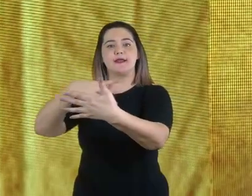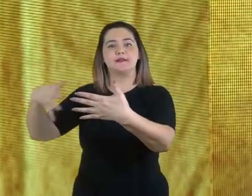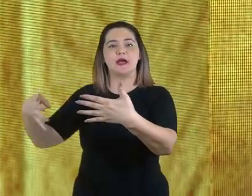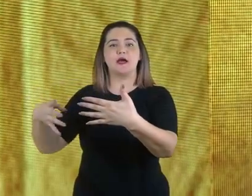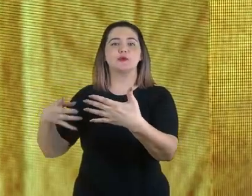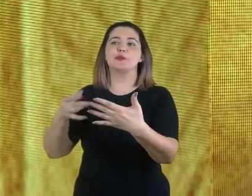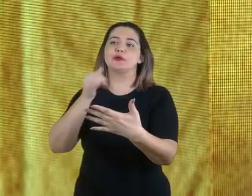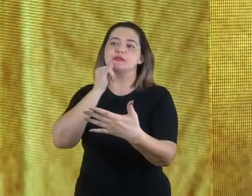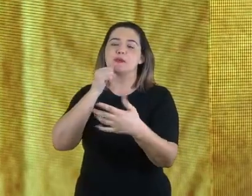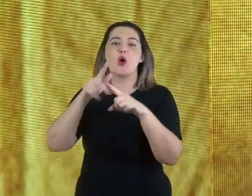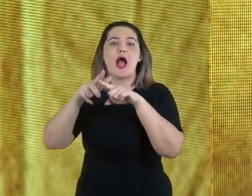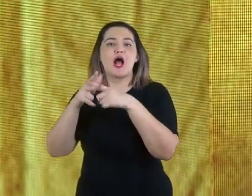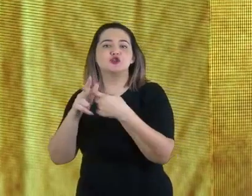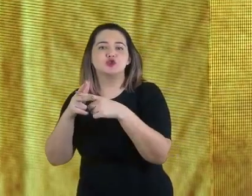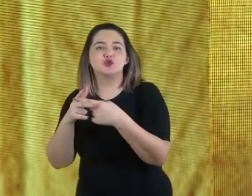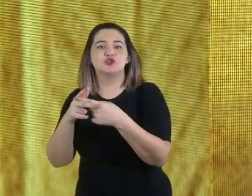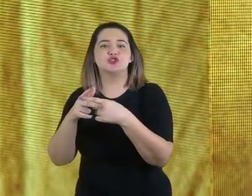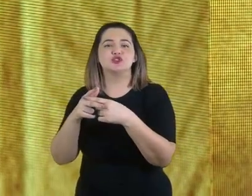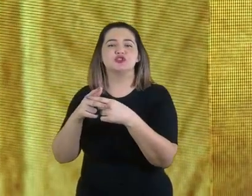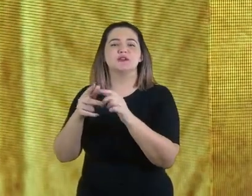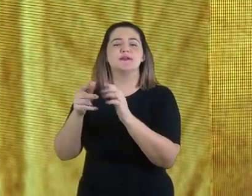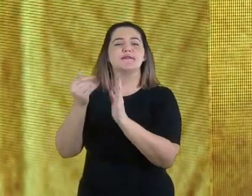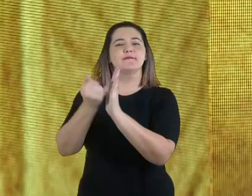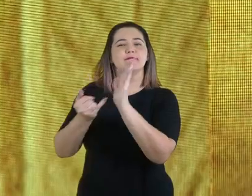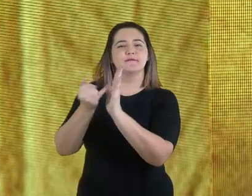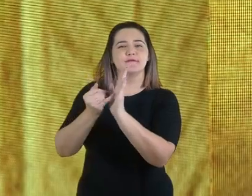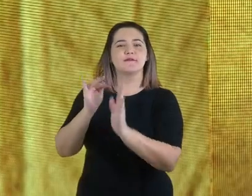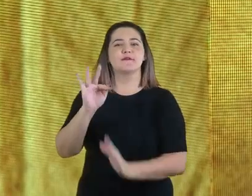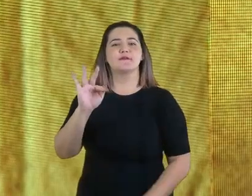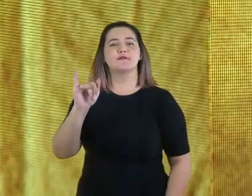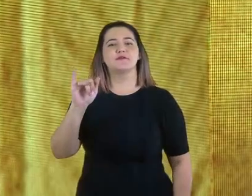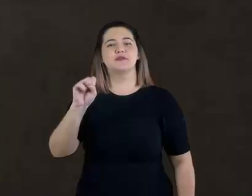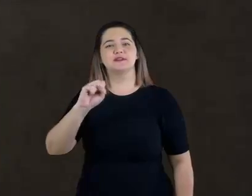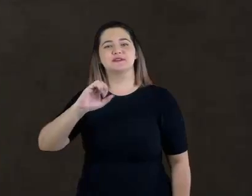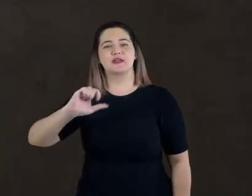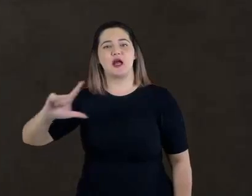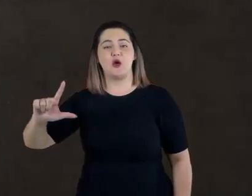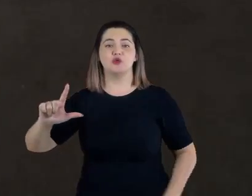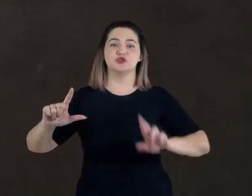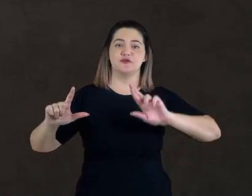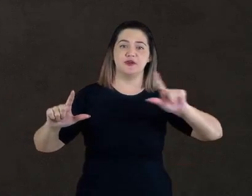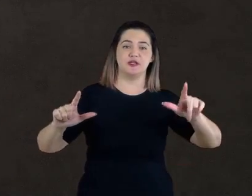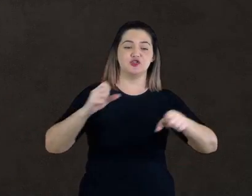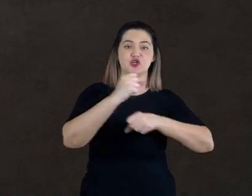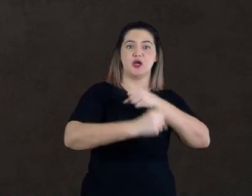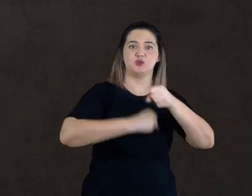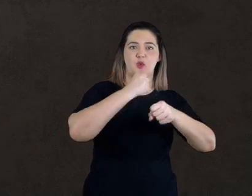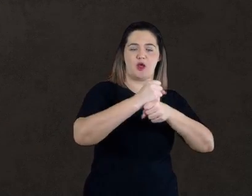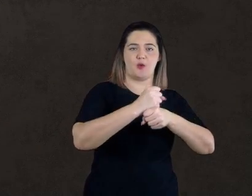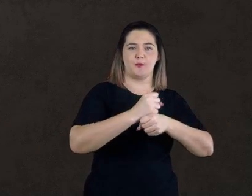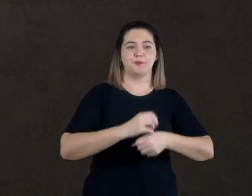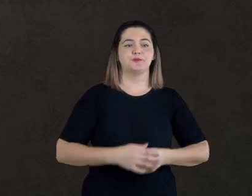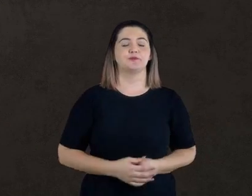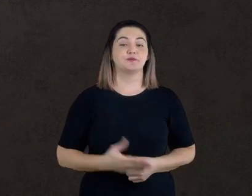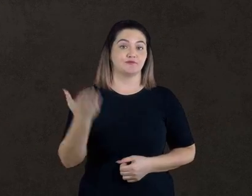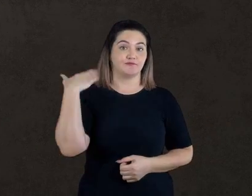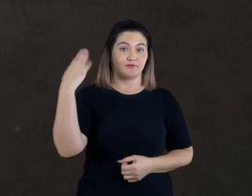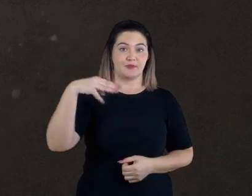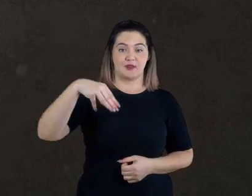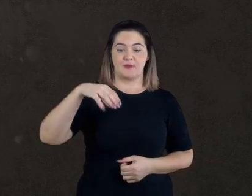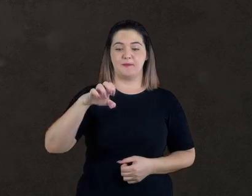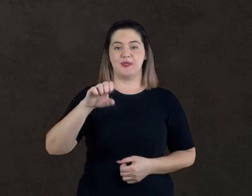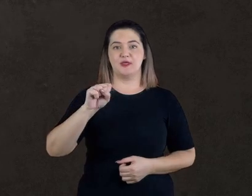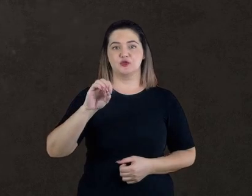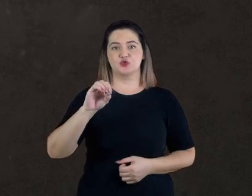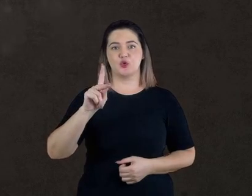diferente do calendário anual, embora ambos trabalhem em paralelo. Na antiga Mesopotâmia, por exemplo, até ao período da